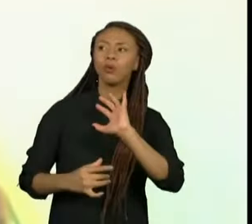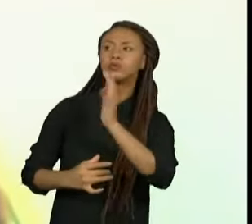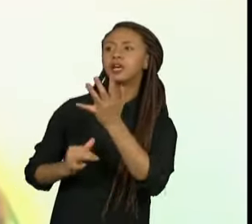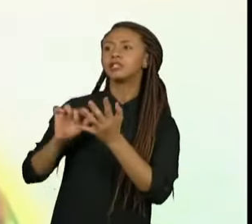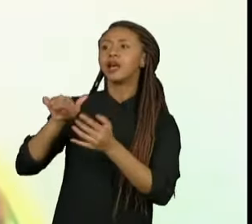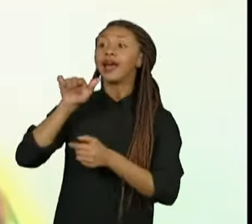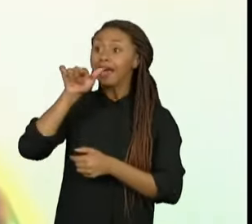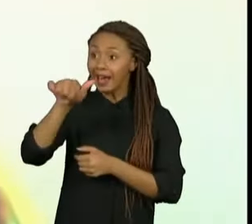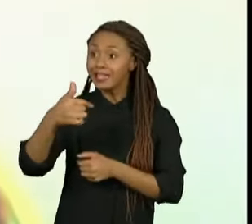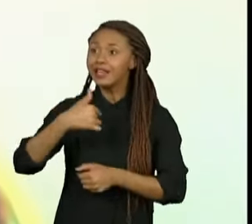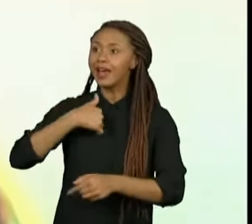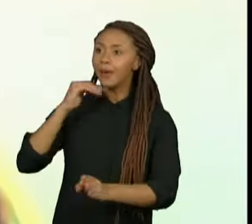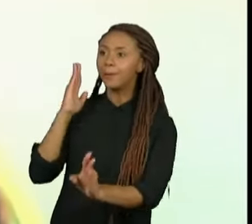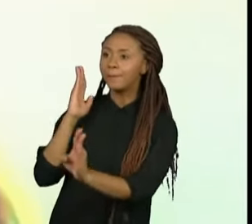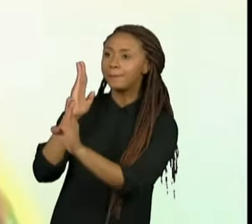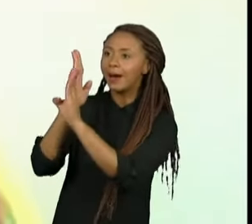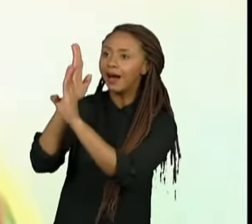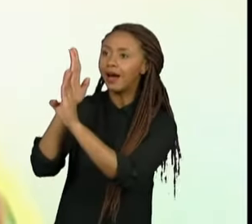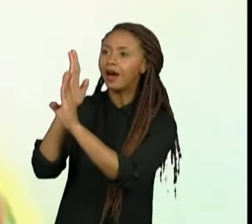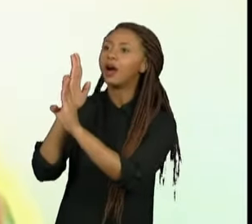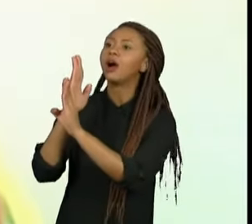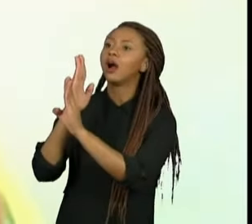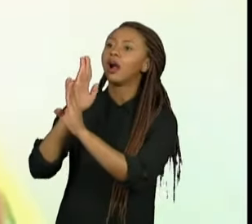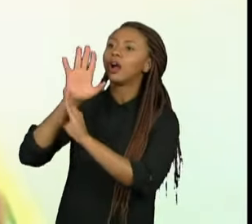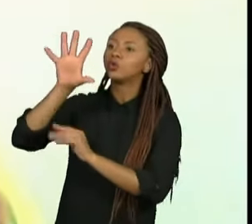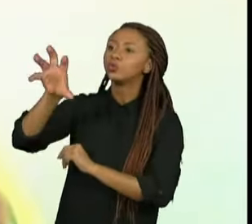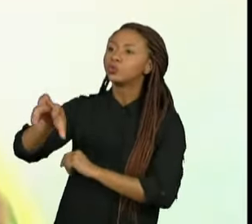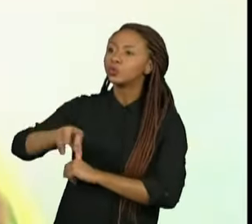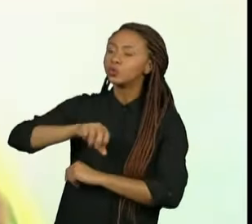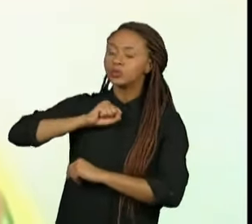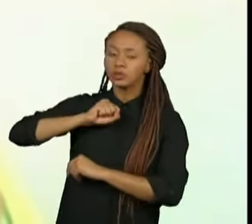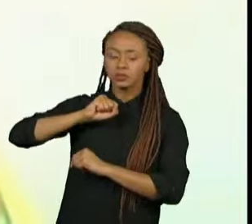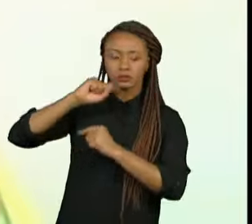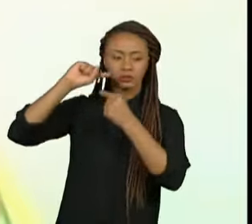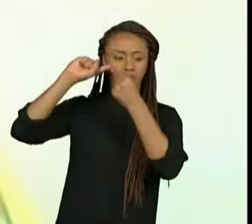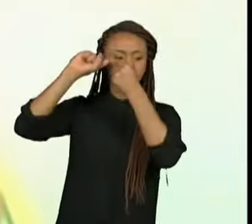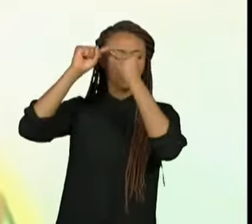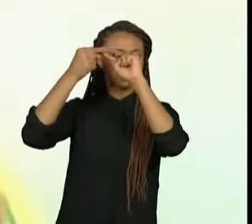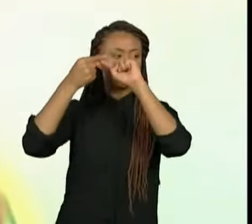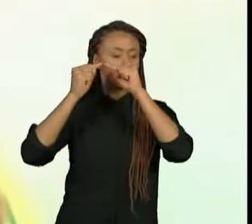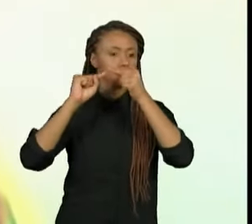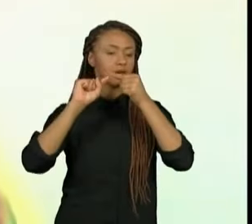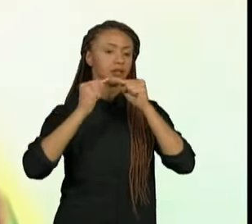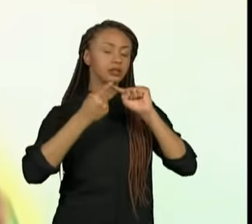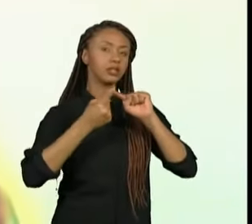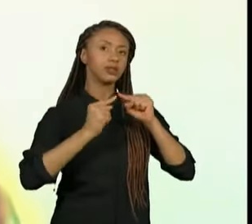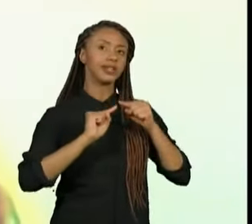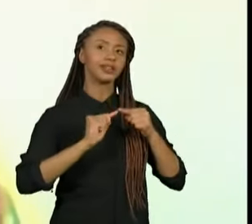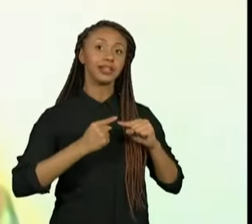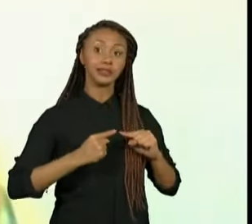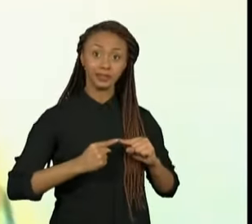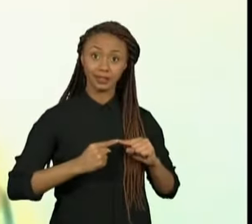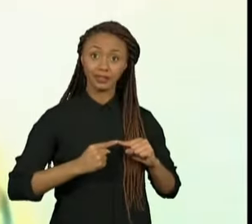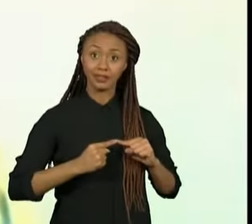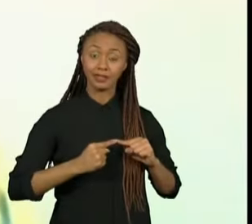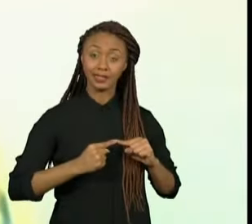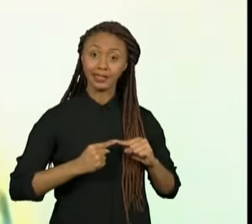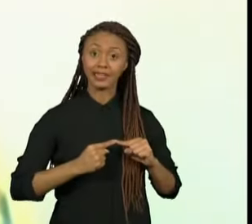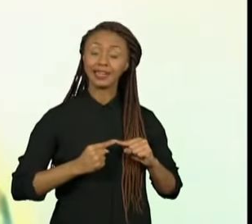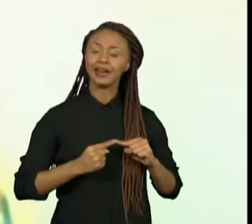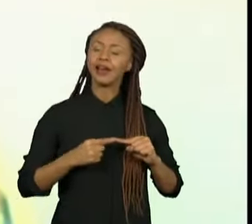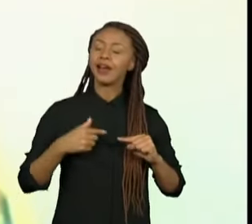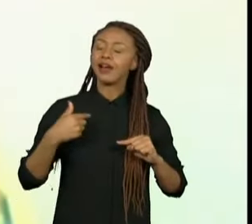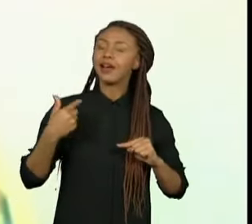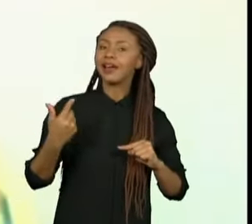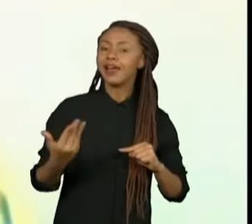forma, você também buscar esse sentido, das coisas. E aí chega